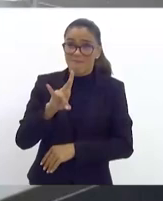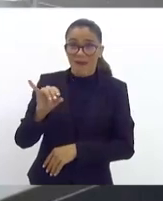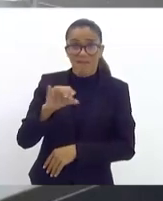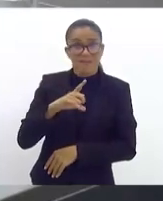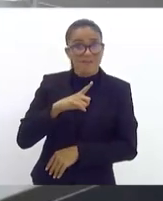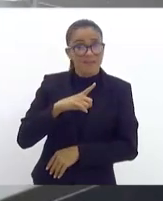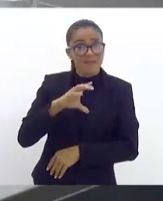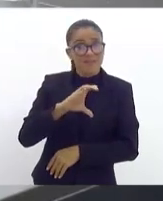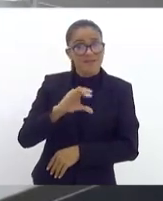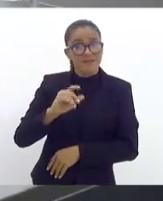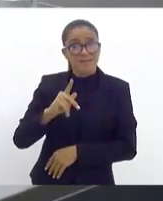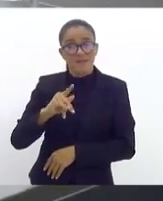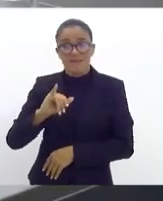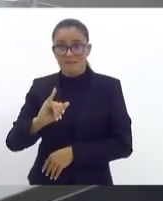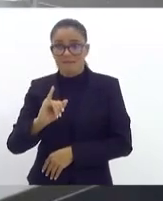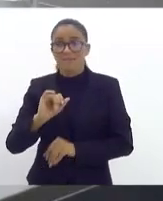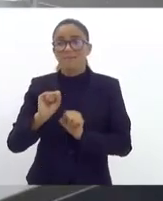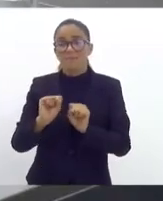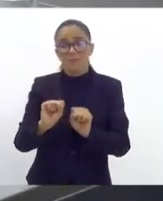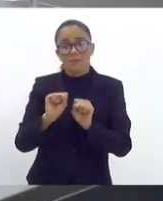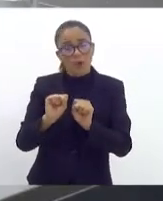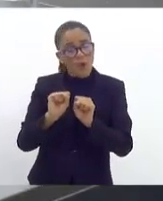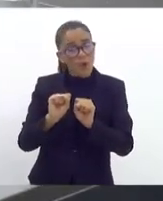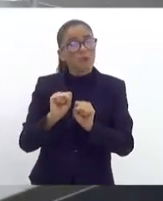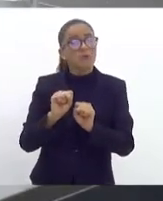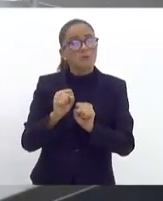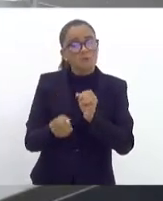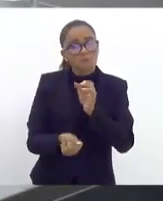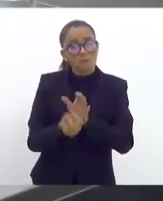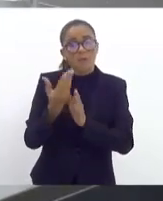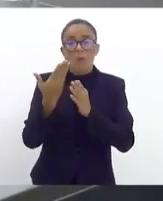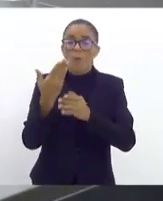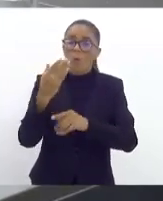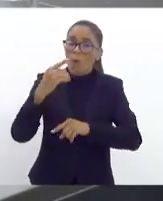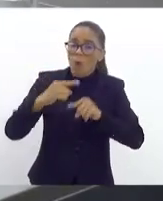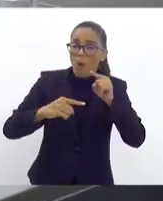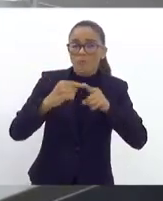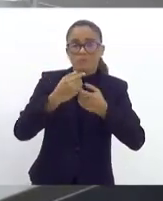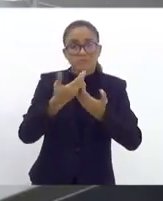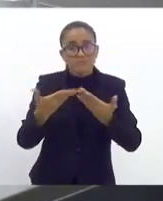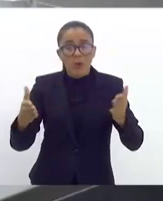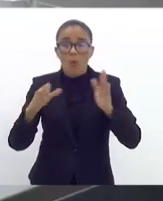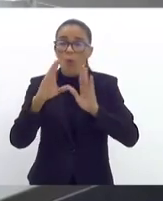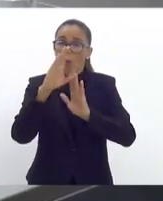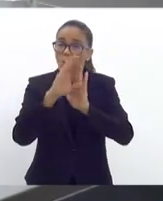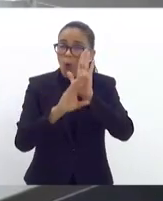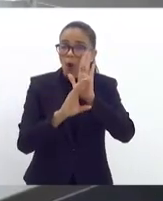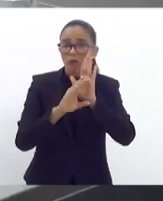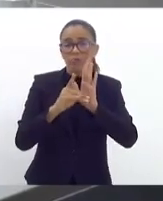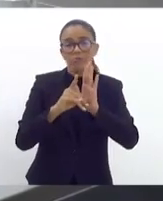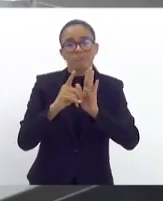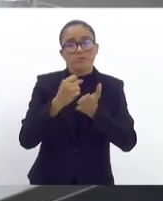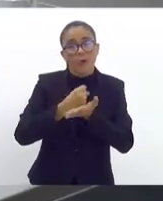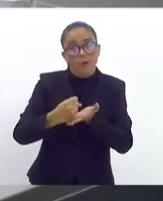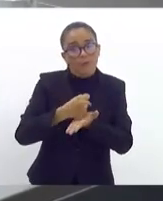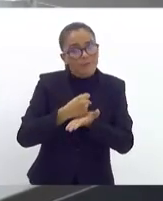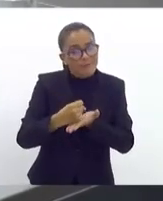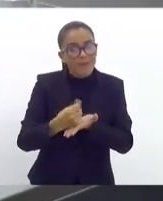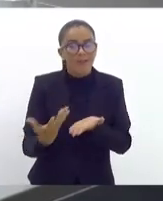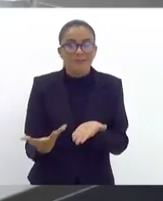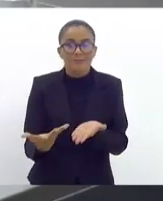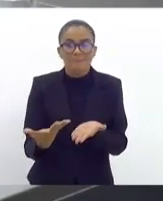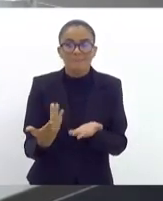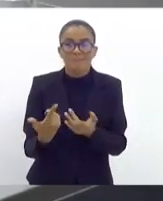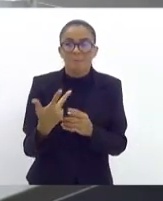n concessões Acho que pode ser fruto de um objeto mais amplo de um código de concessões que me parece que não